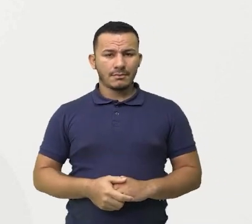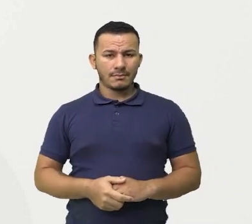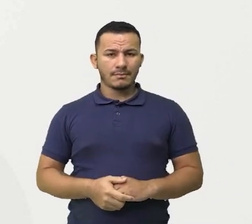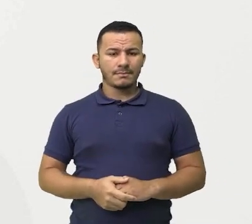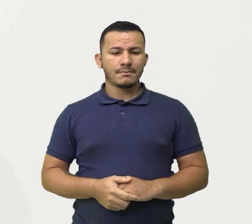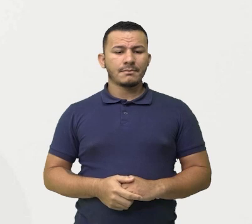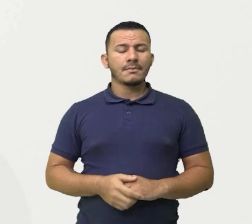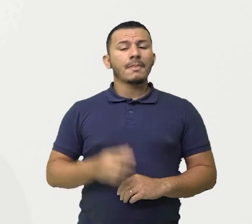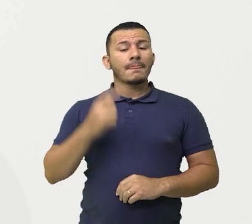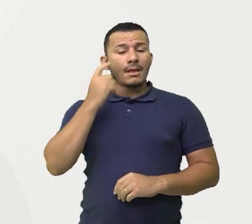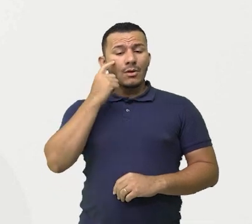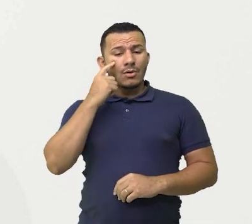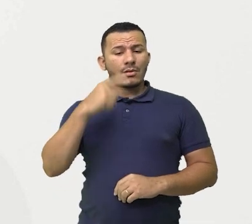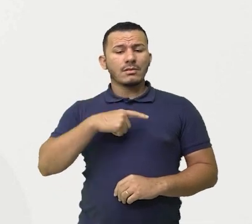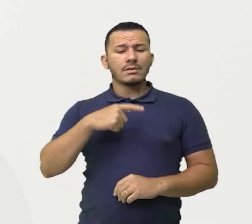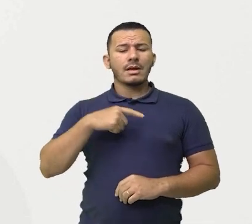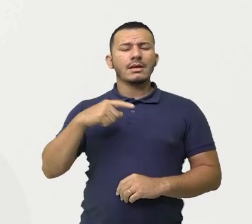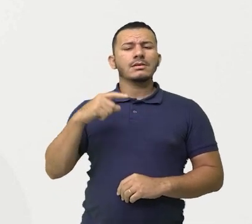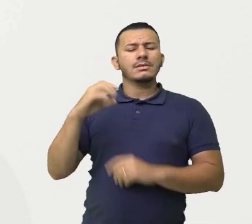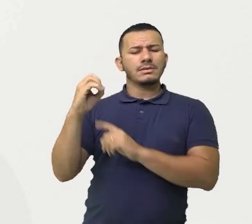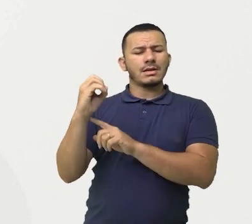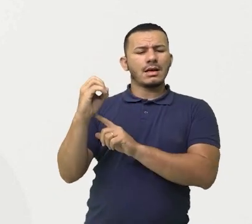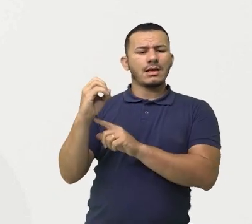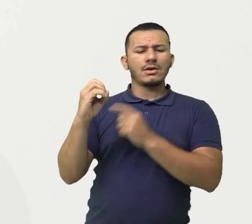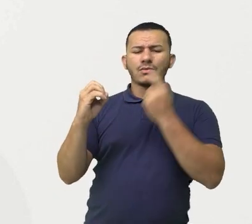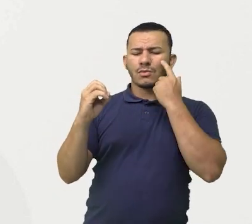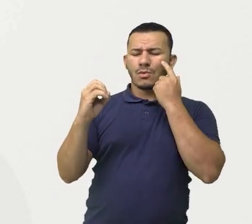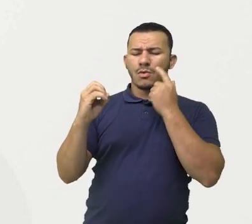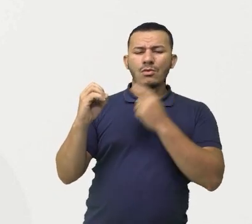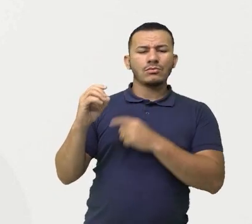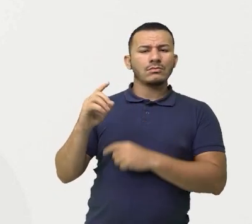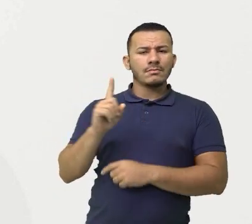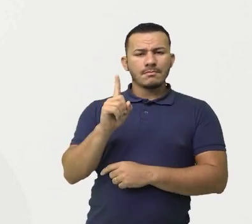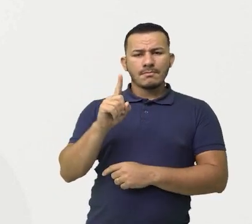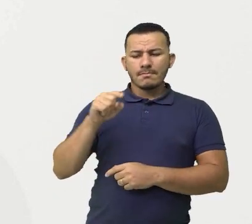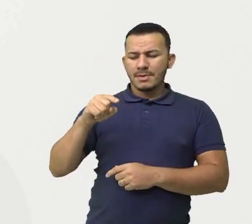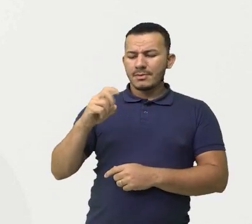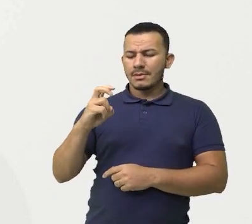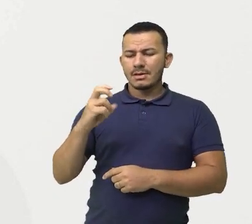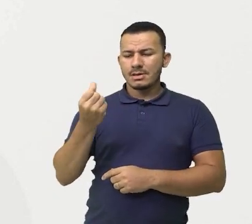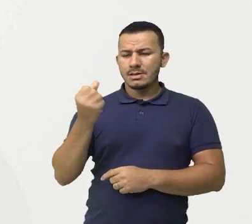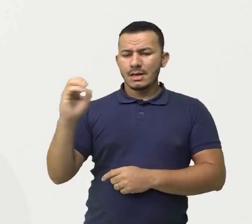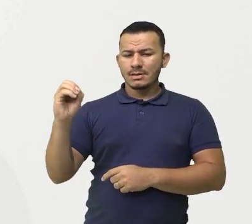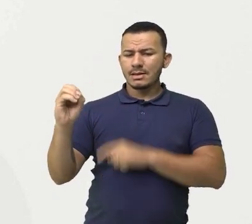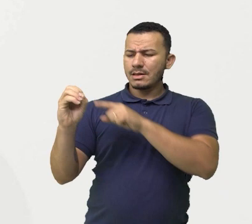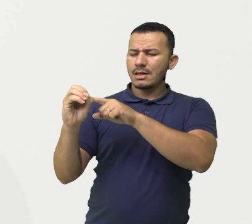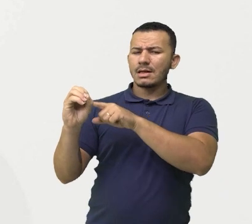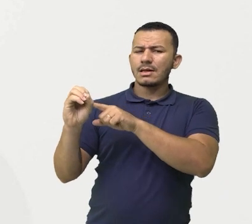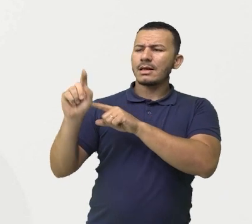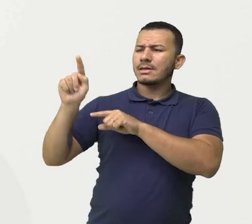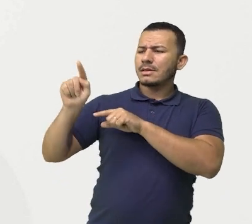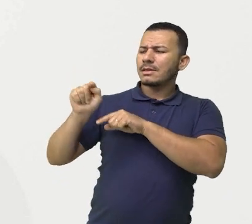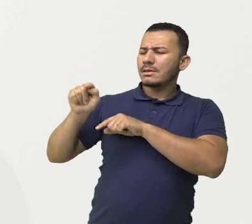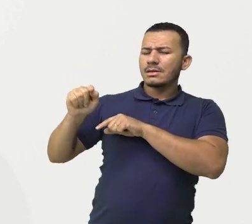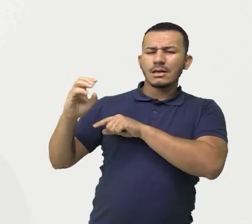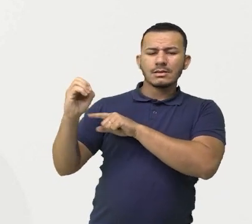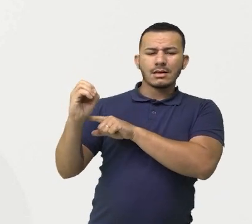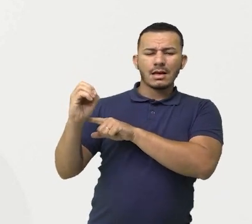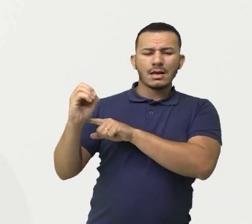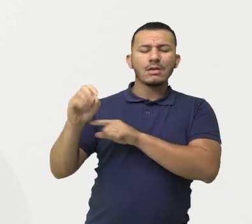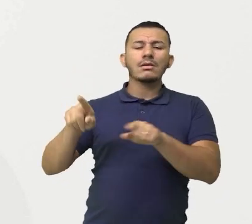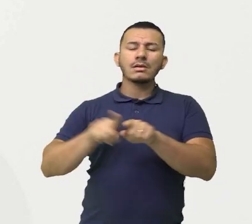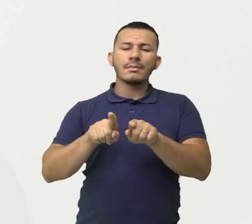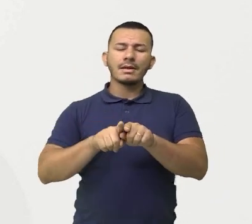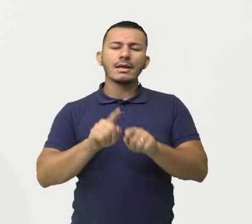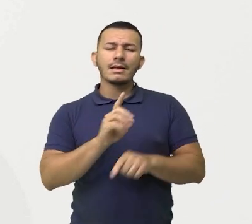Tu tem zero aqui também, ó. Bem aqui, ó. Nós temos no número 1.560, ó. E temos um zero que está também aqui